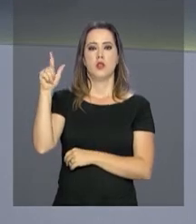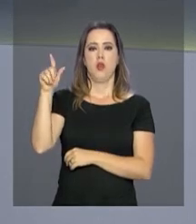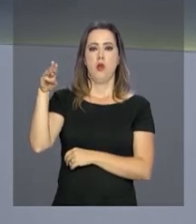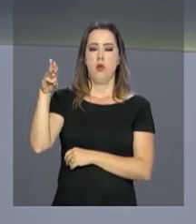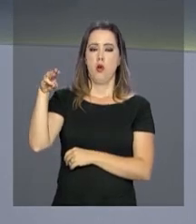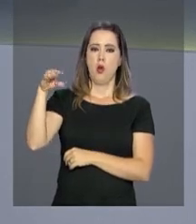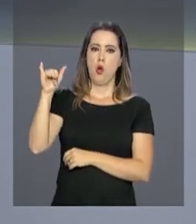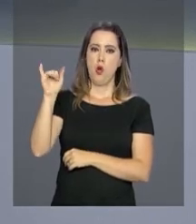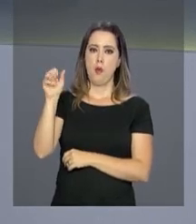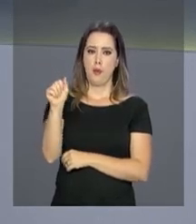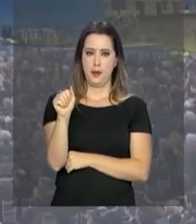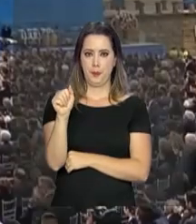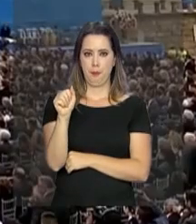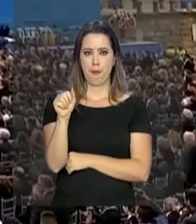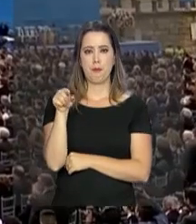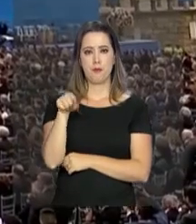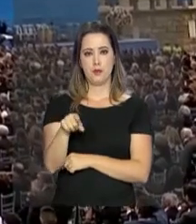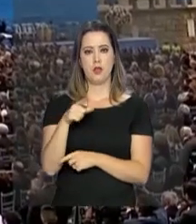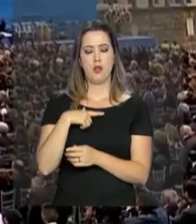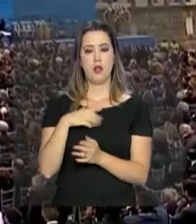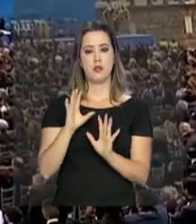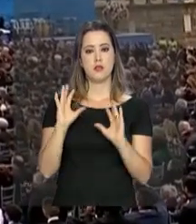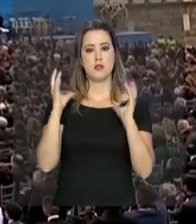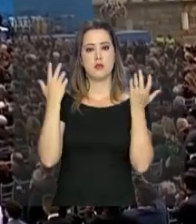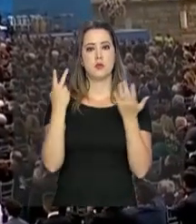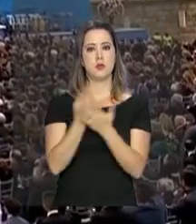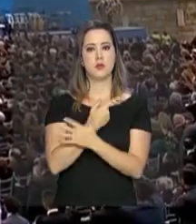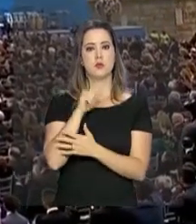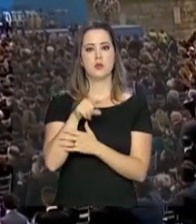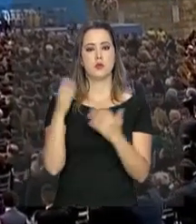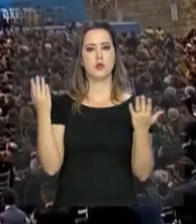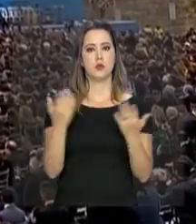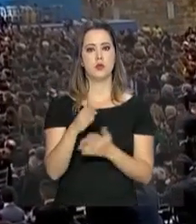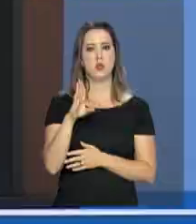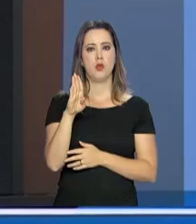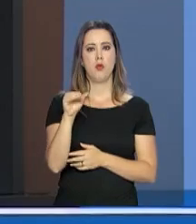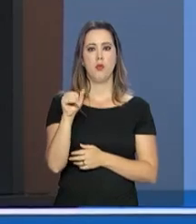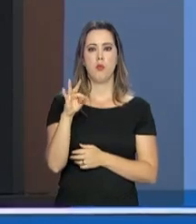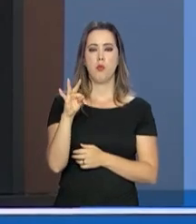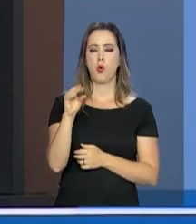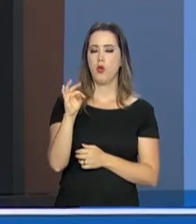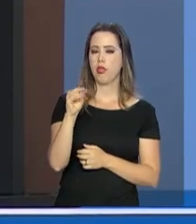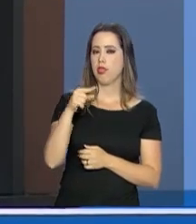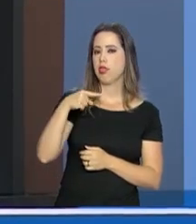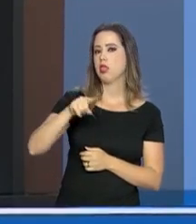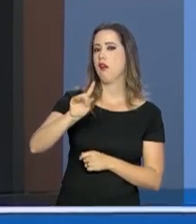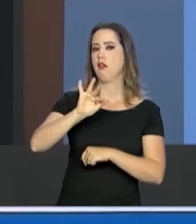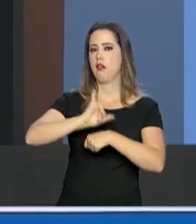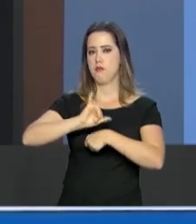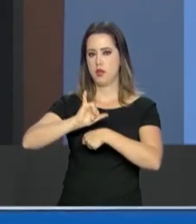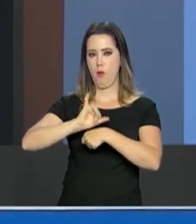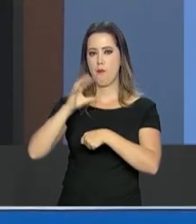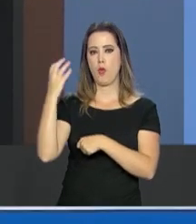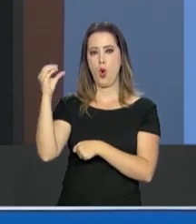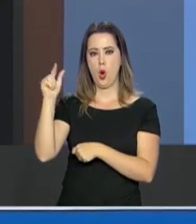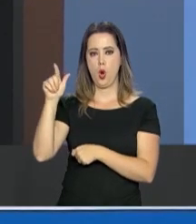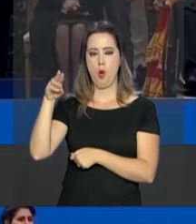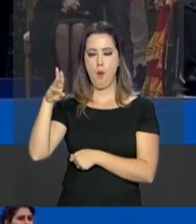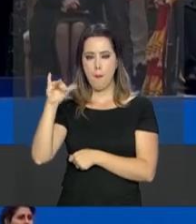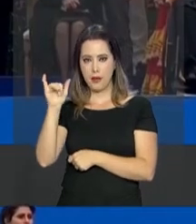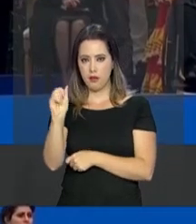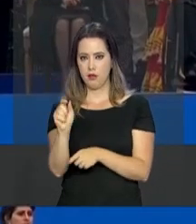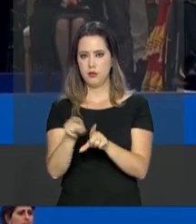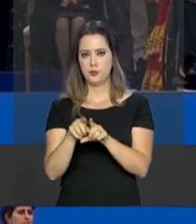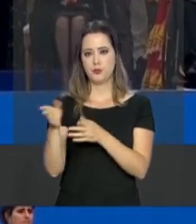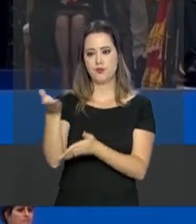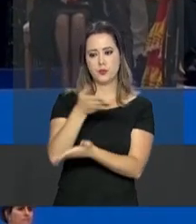evando que marques a cerimônia foi realizada hoje em bogotá capital colombiana brasil e colômbia mantêm